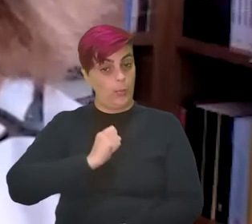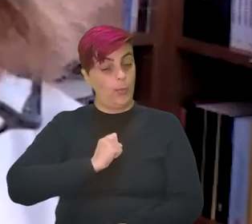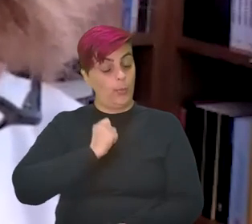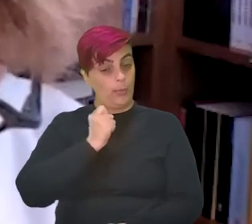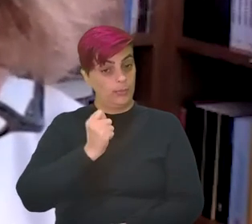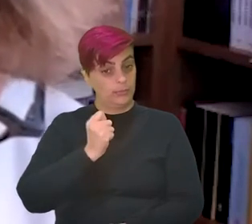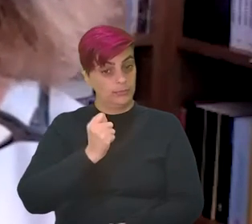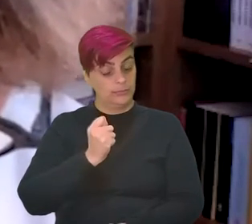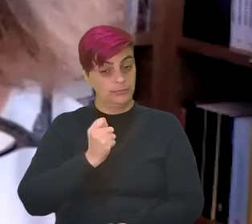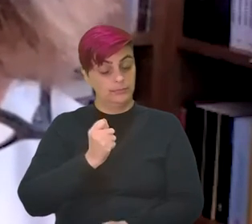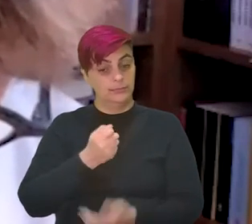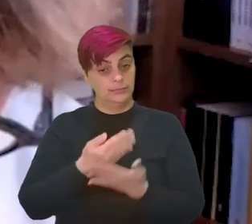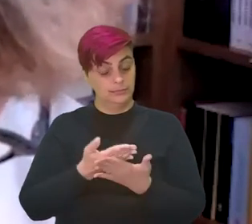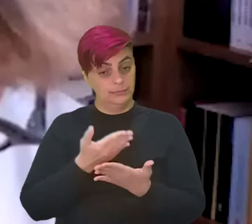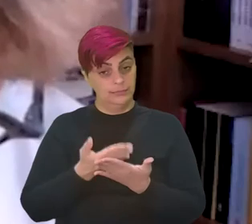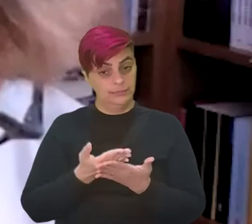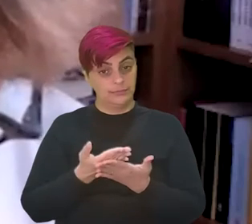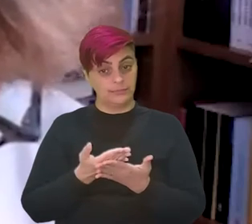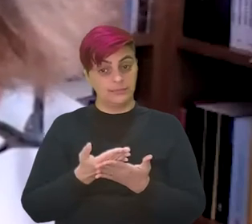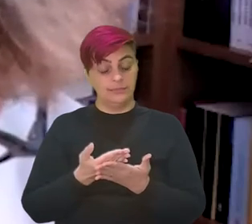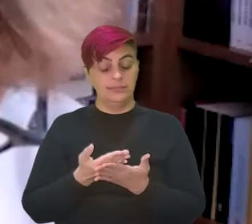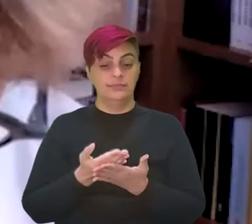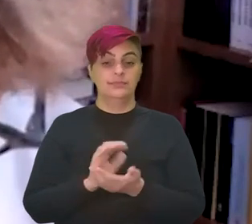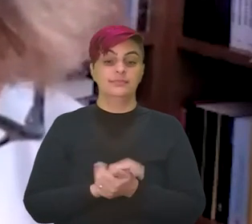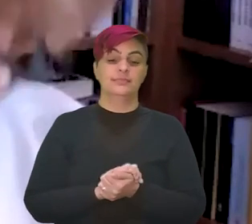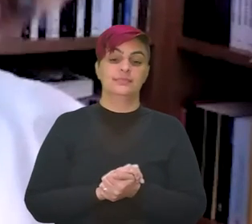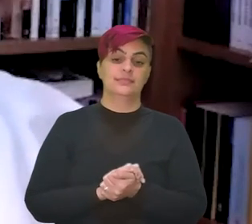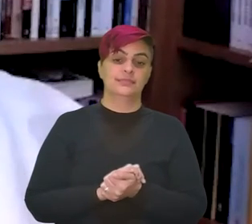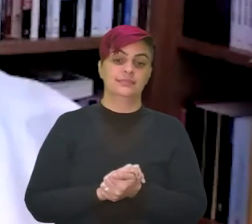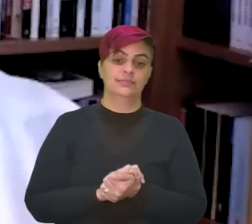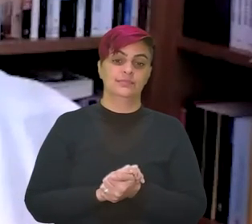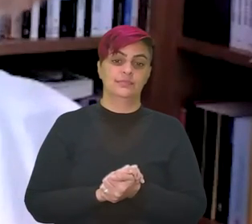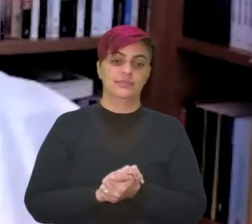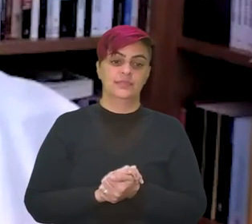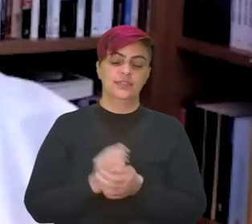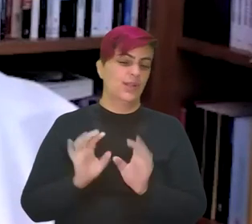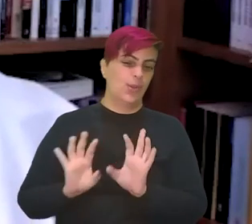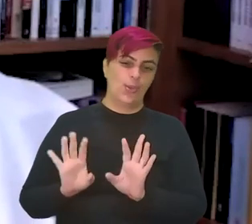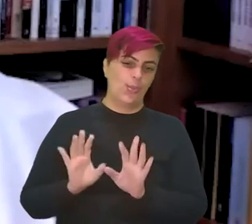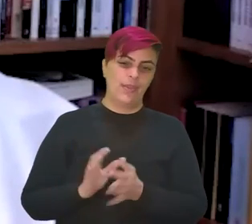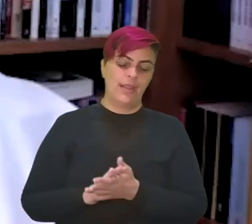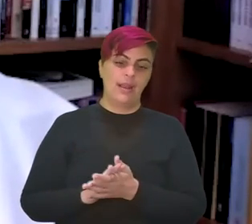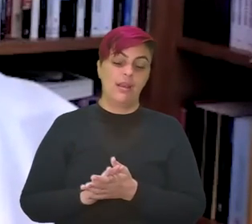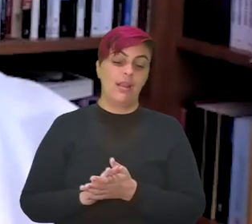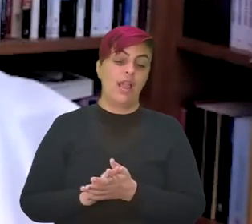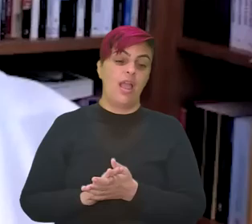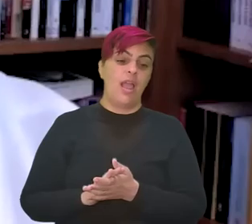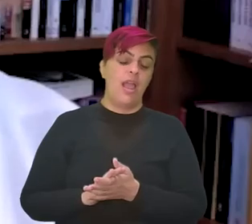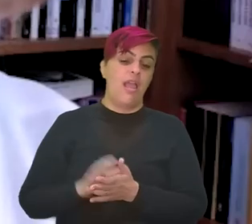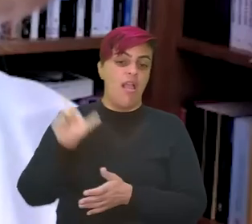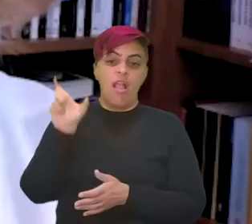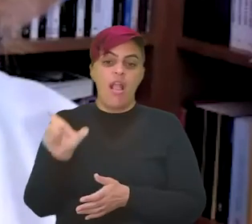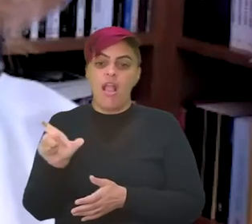antropologia deixa de ter a ambição de ser uma ciência. Né?